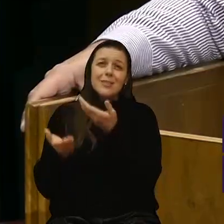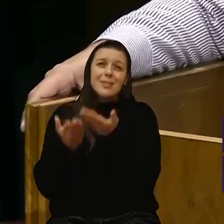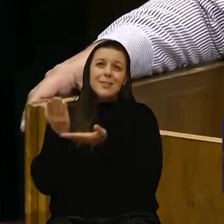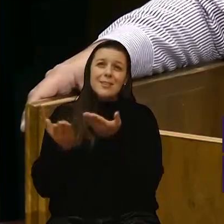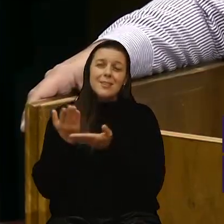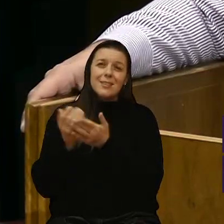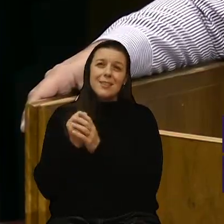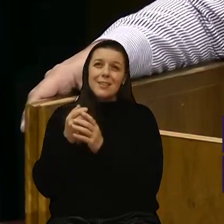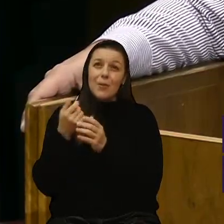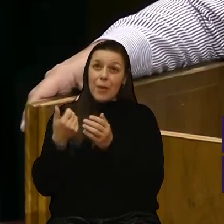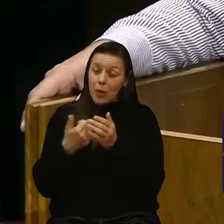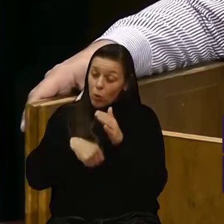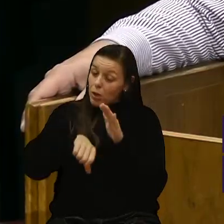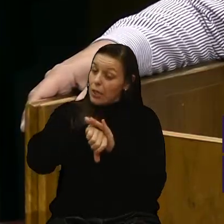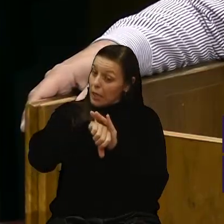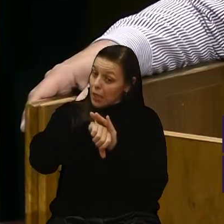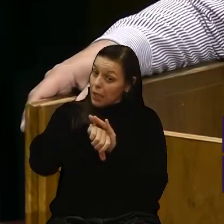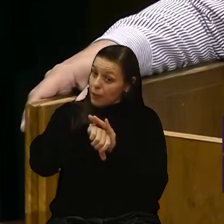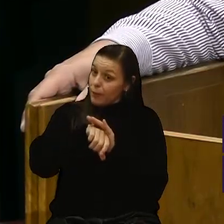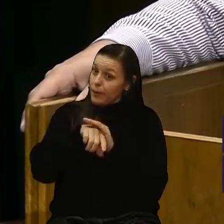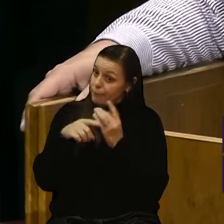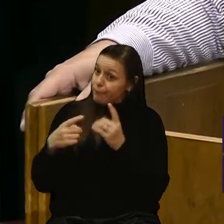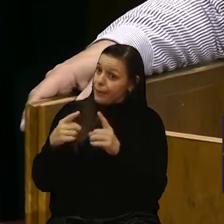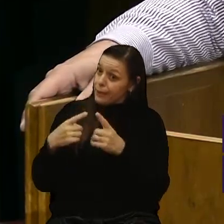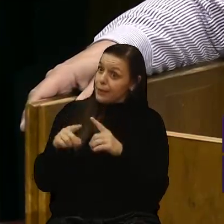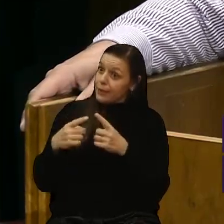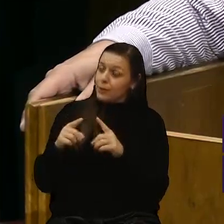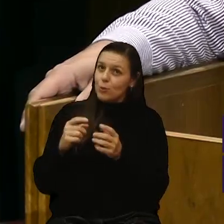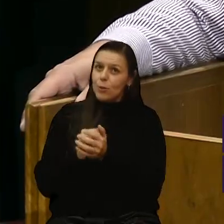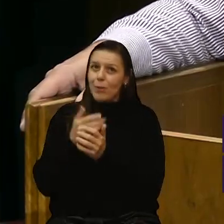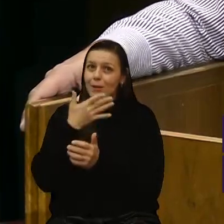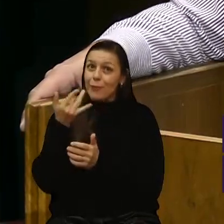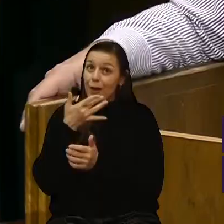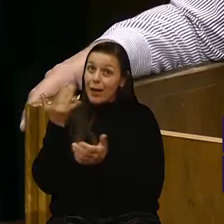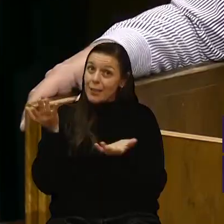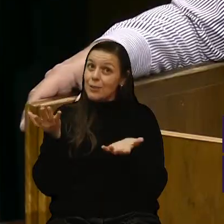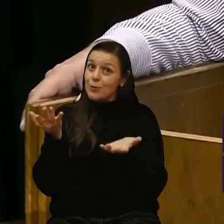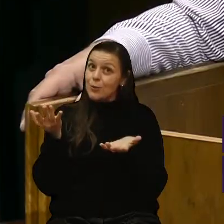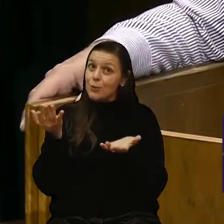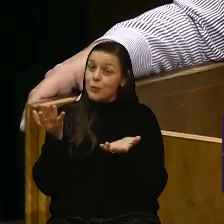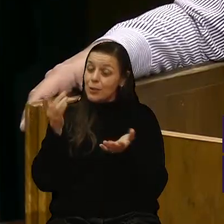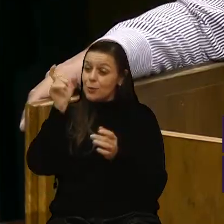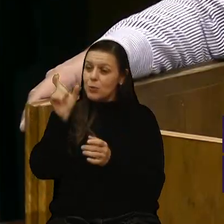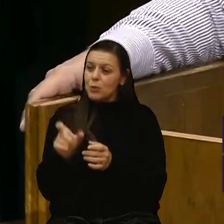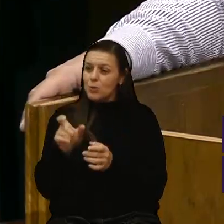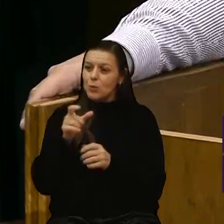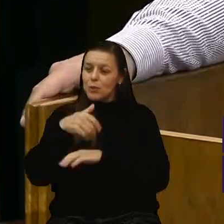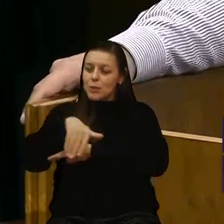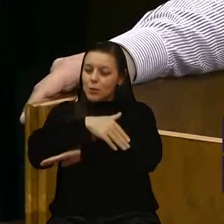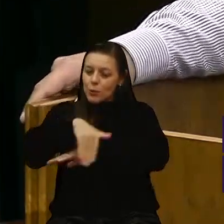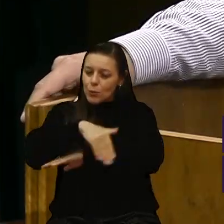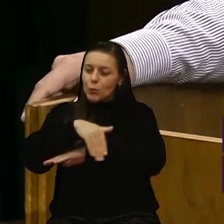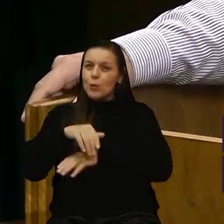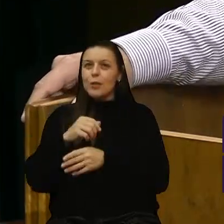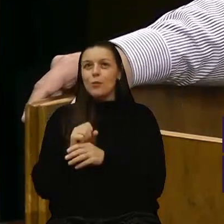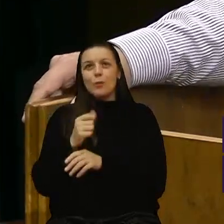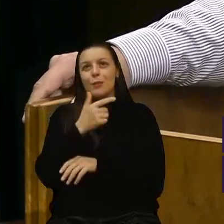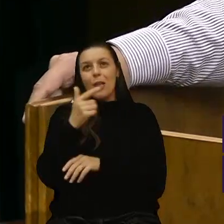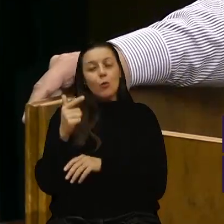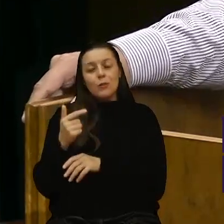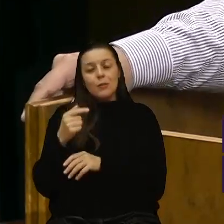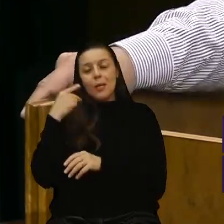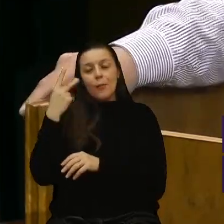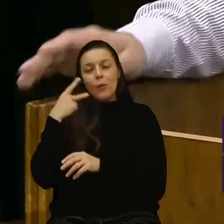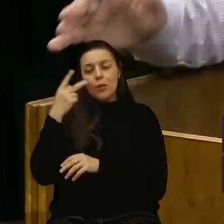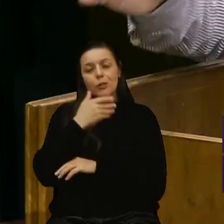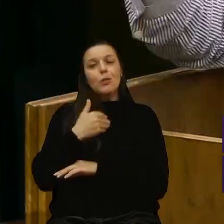E a criminalização é sempre mais tentadora, né, Ana? É mais fácil criminalizar as pessoas em situação de rua quando não se tem